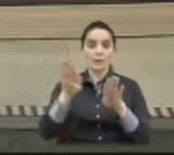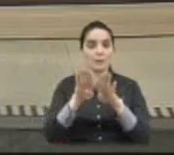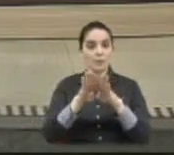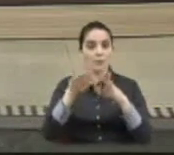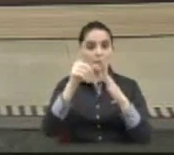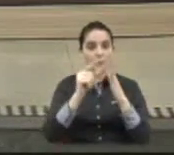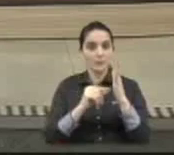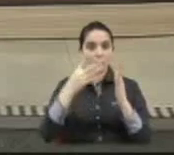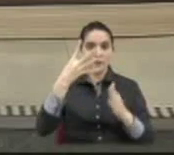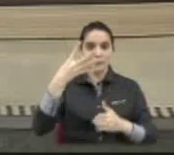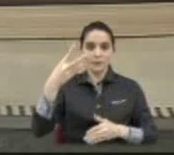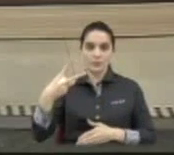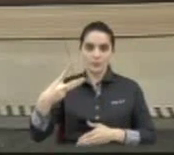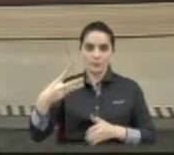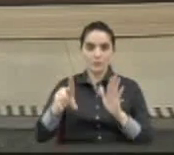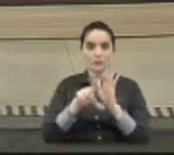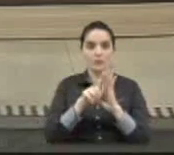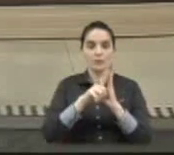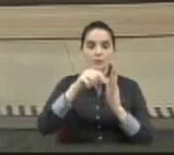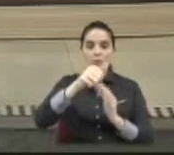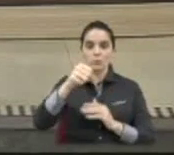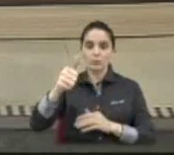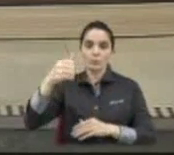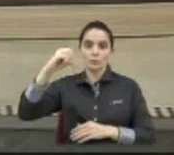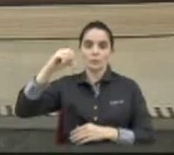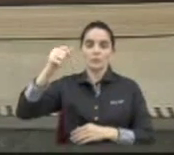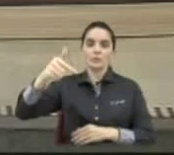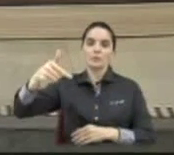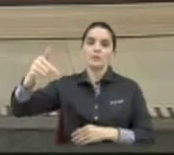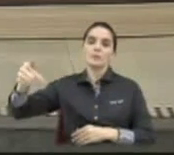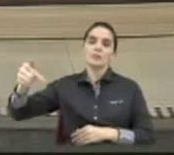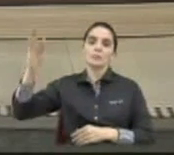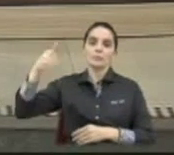6.075/73 e do artigo 43 da lei número